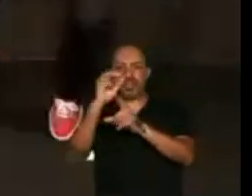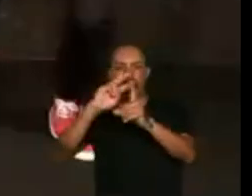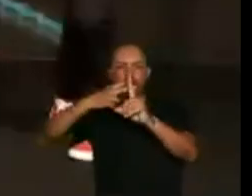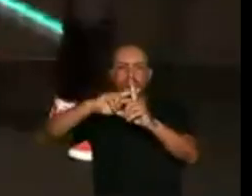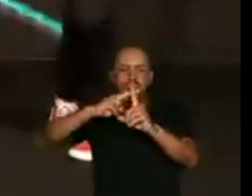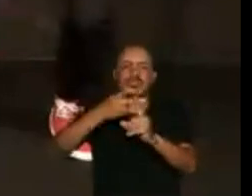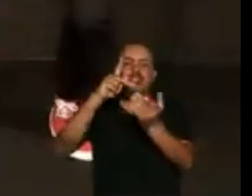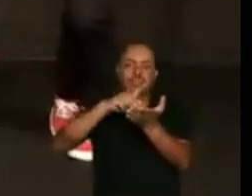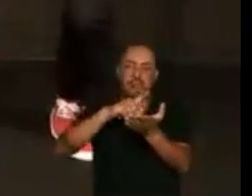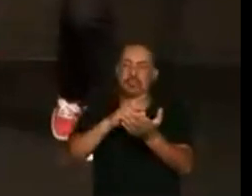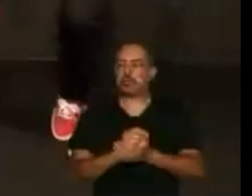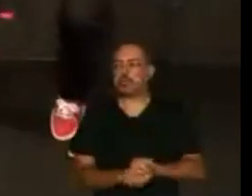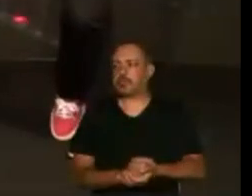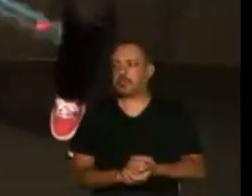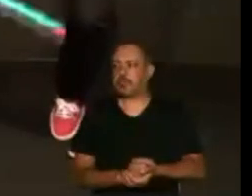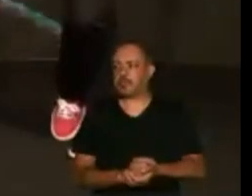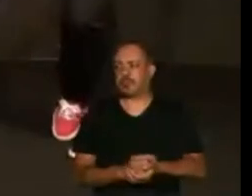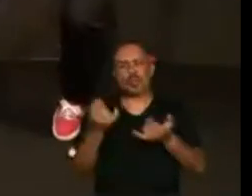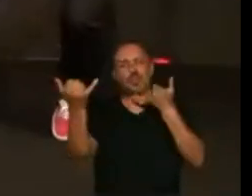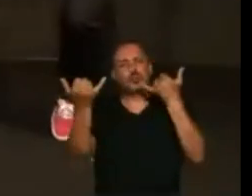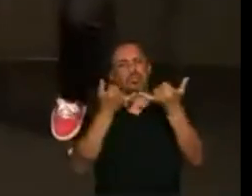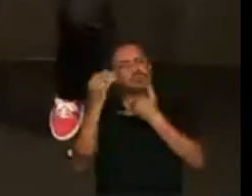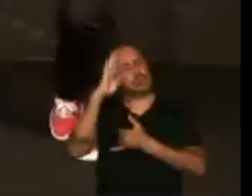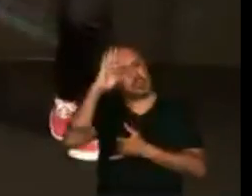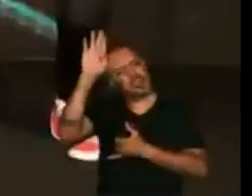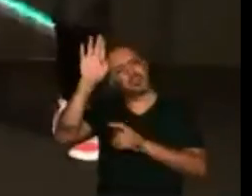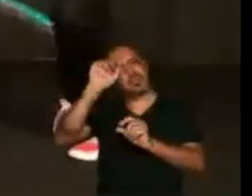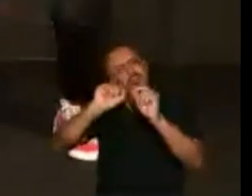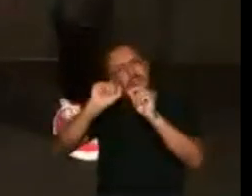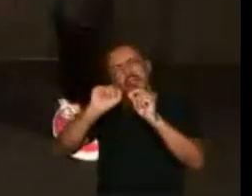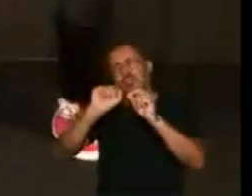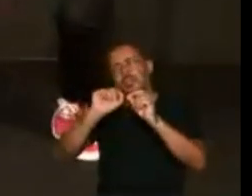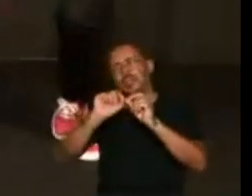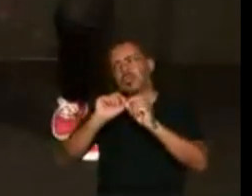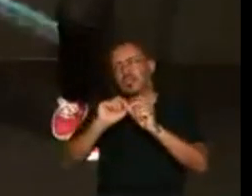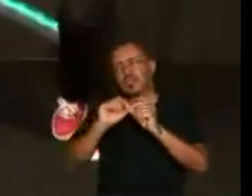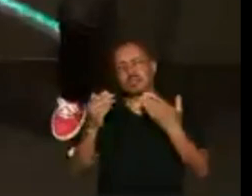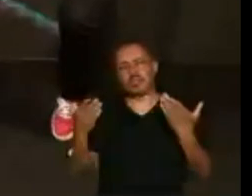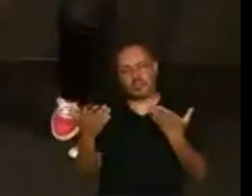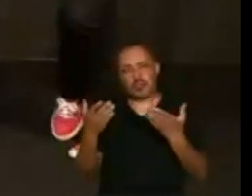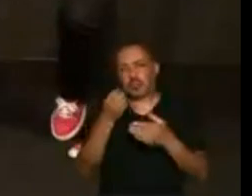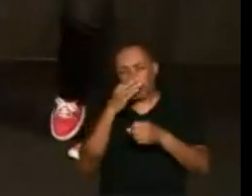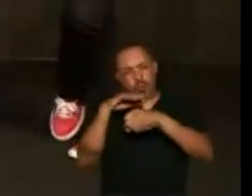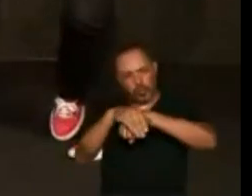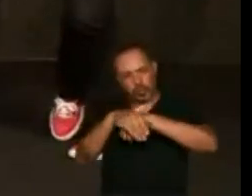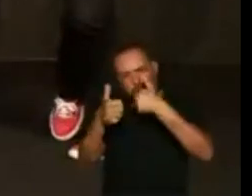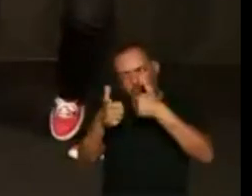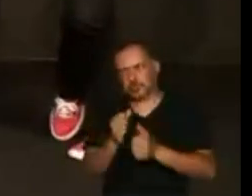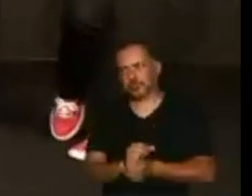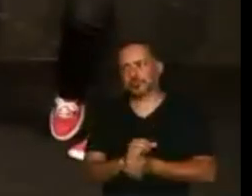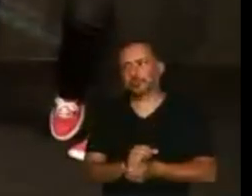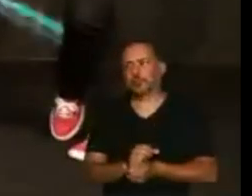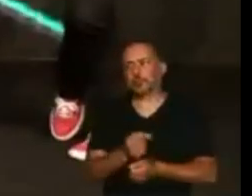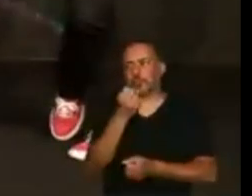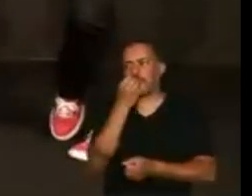falar o assunto principal que a gente vai falar, sauda a nossa audiência aí, dá boa noite para a galera também. Boa noite,